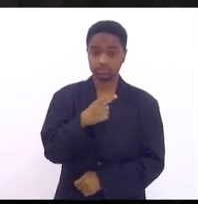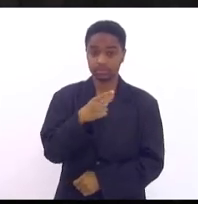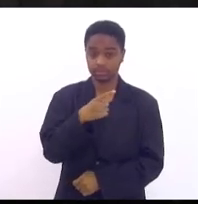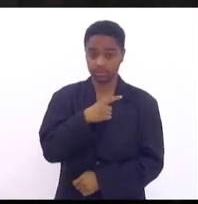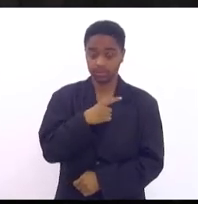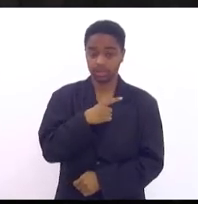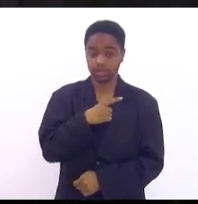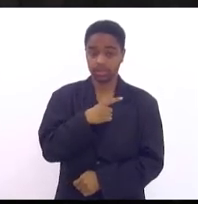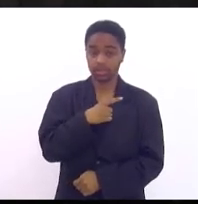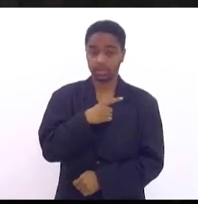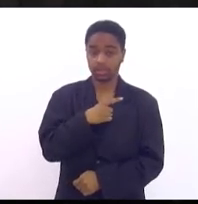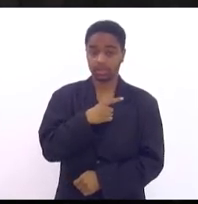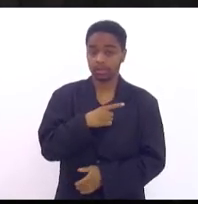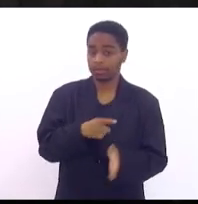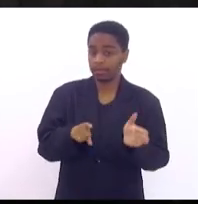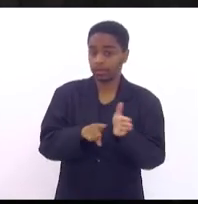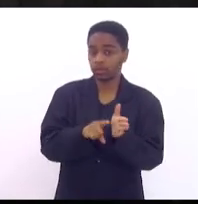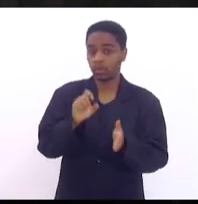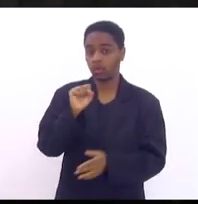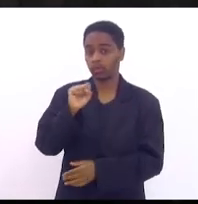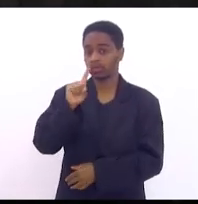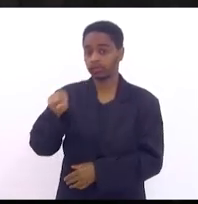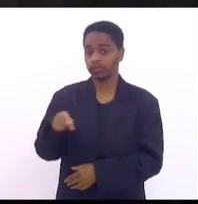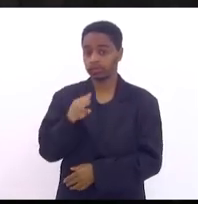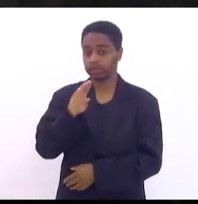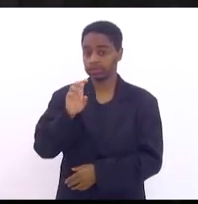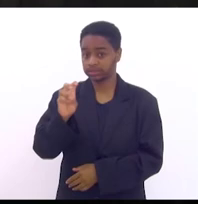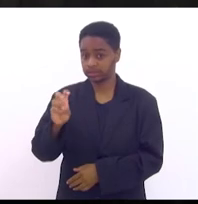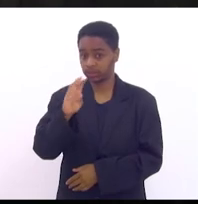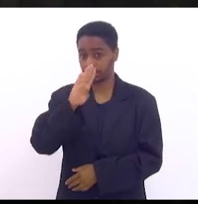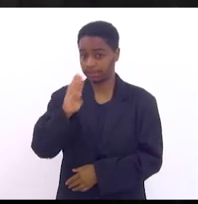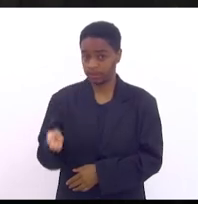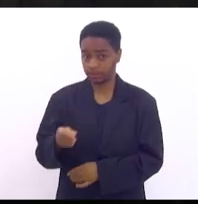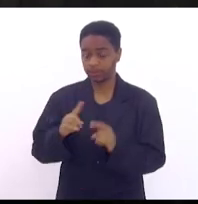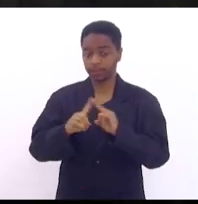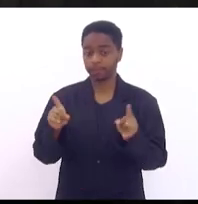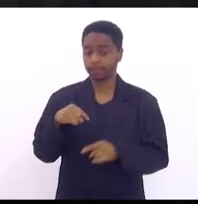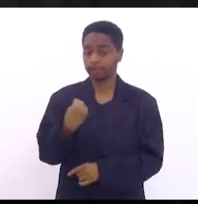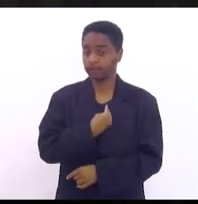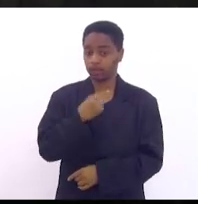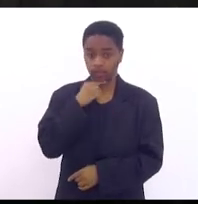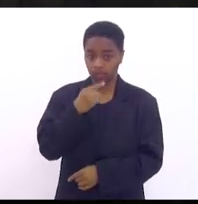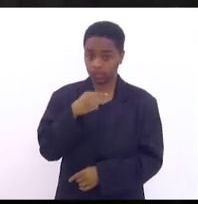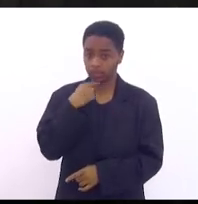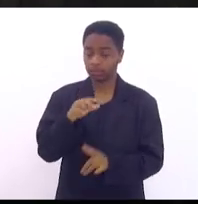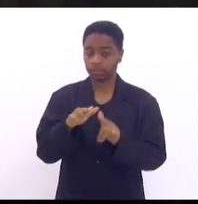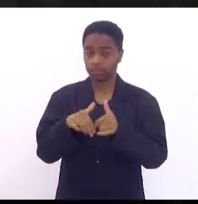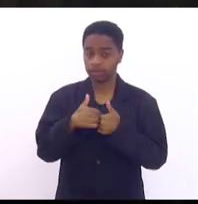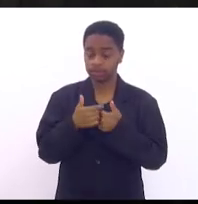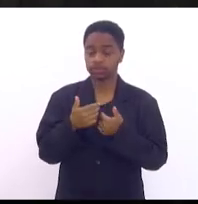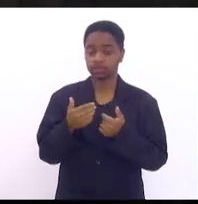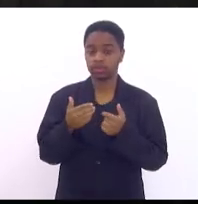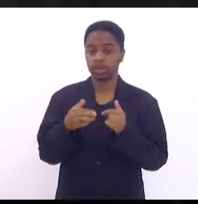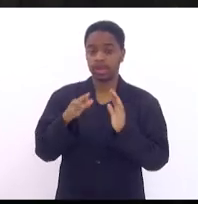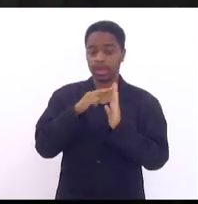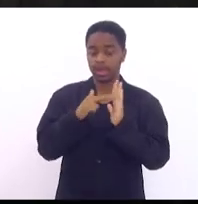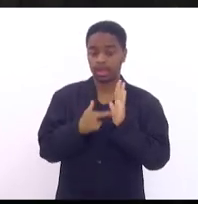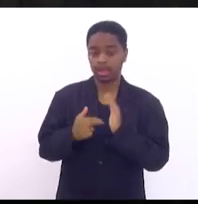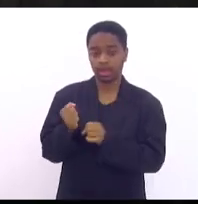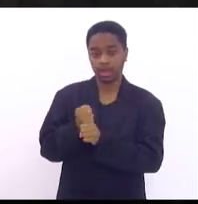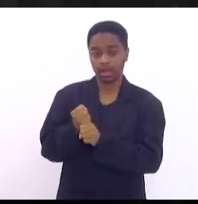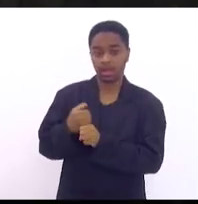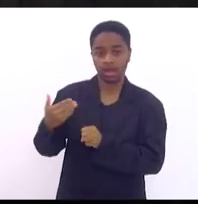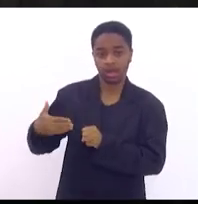de 8,5 bilhões e a gente não puder, por causa do princípio da anualidade, até a semana que